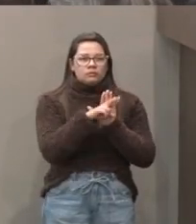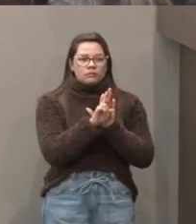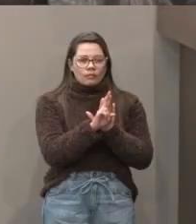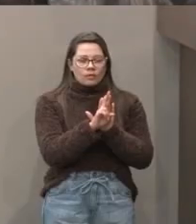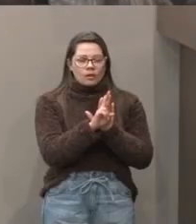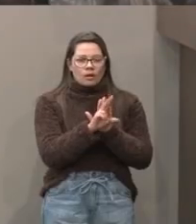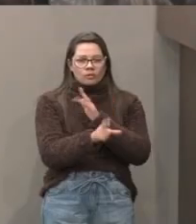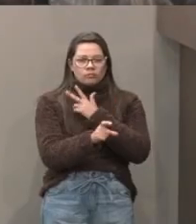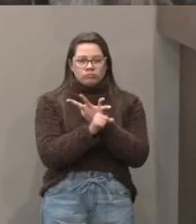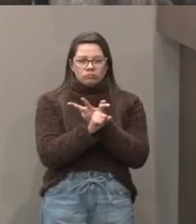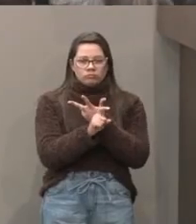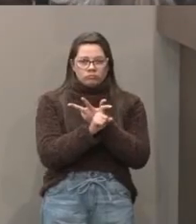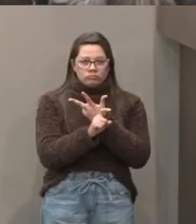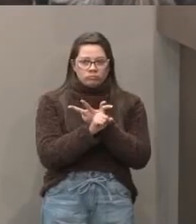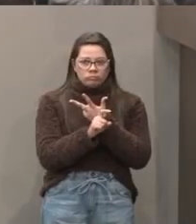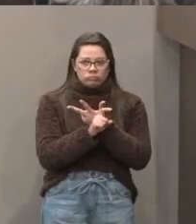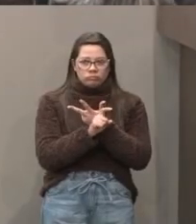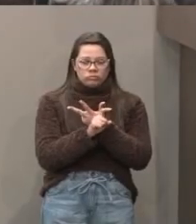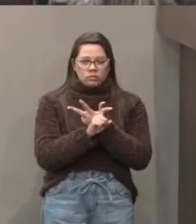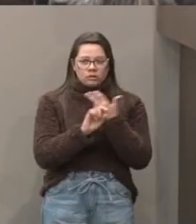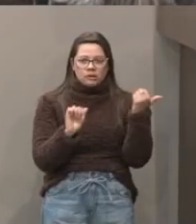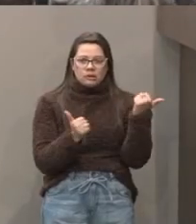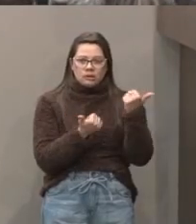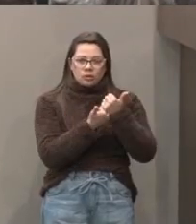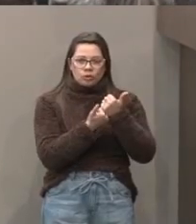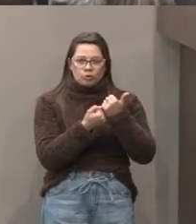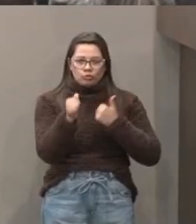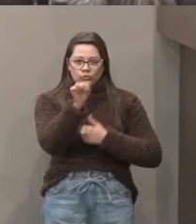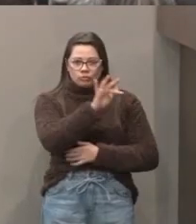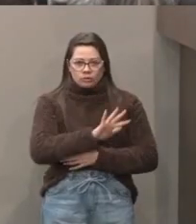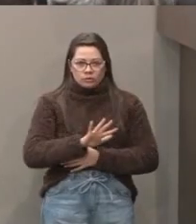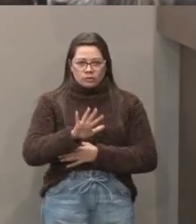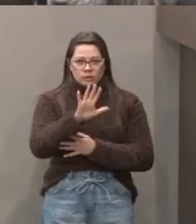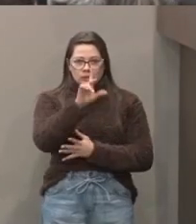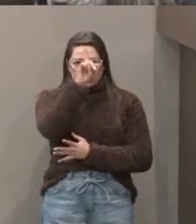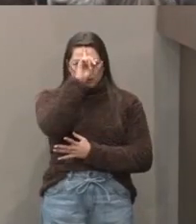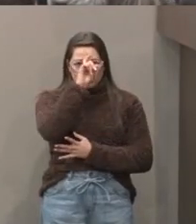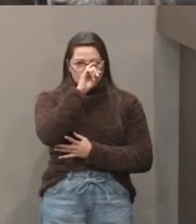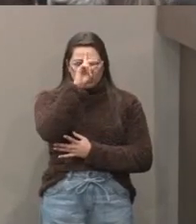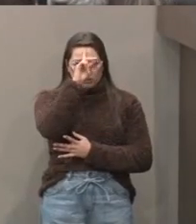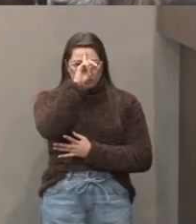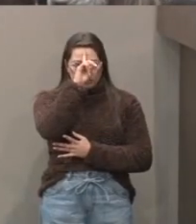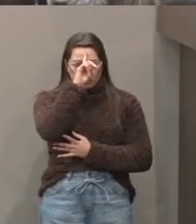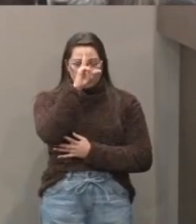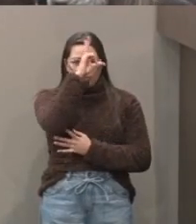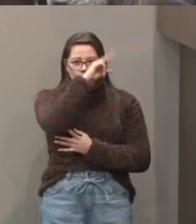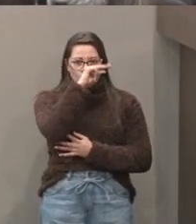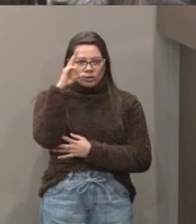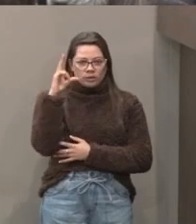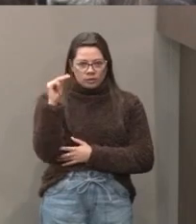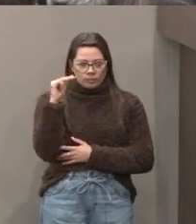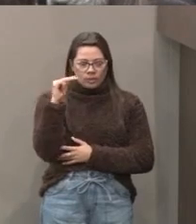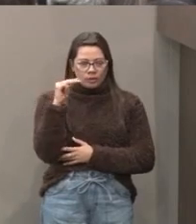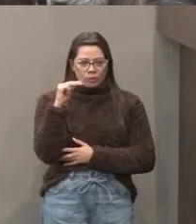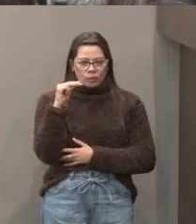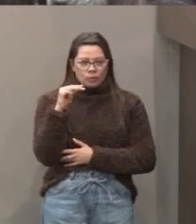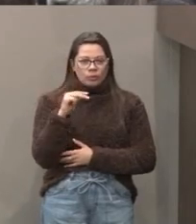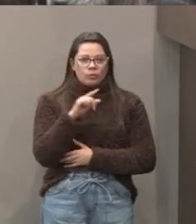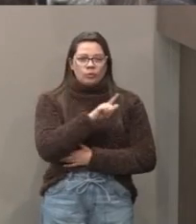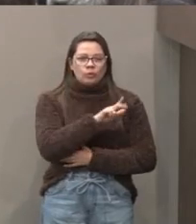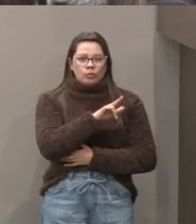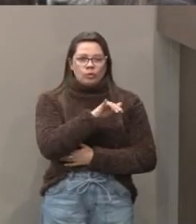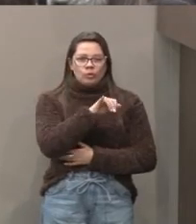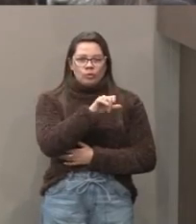Representando o Poder Executivo, o diretor-geral do Hospital Beneficente, Dr. César Santos,